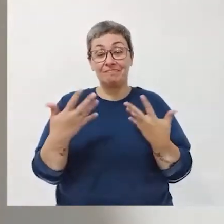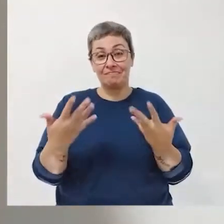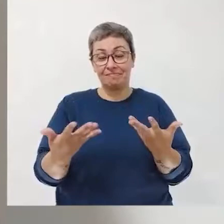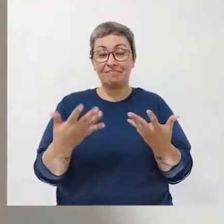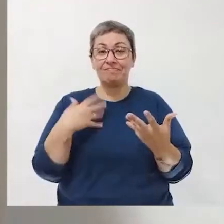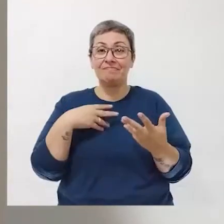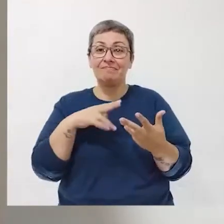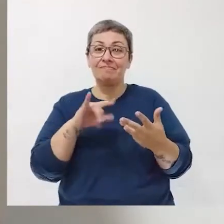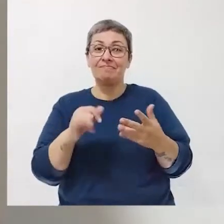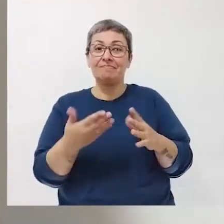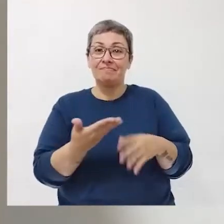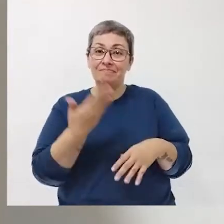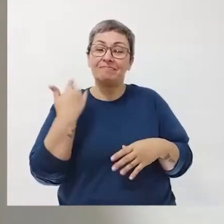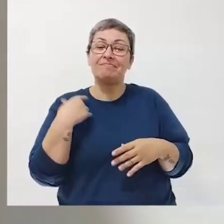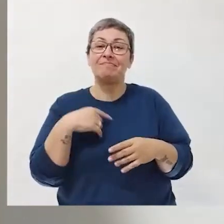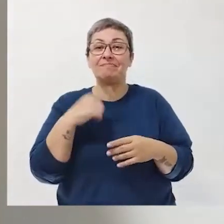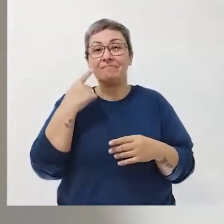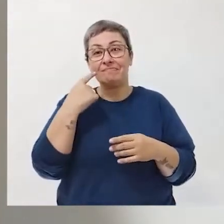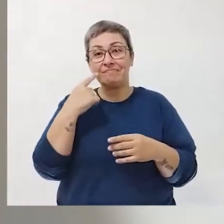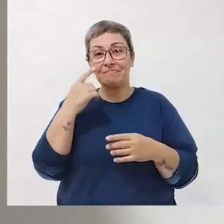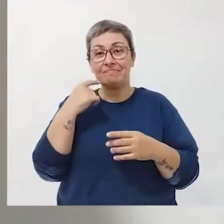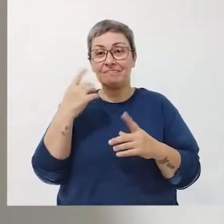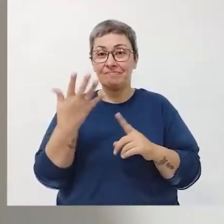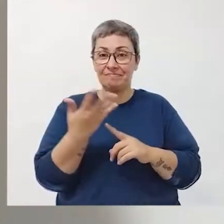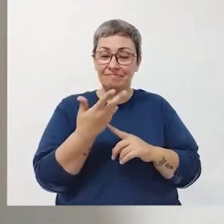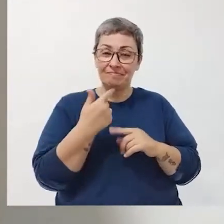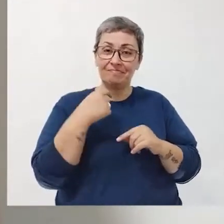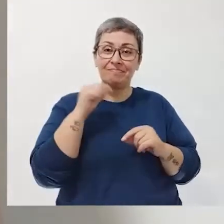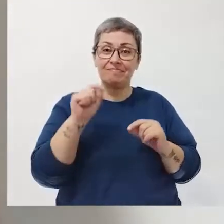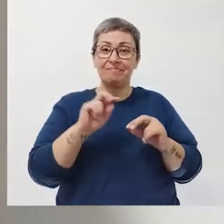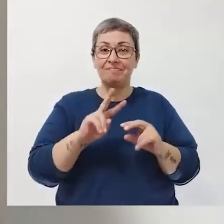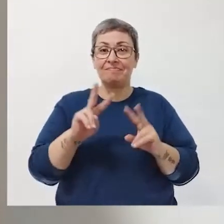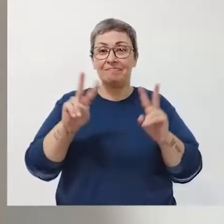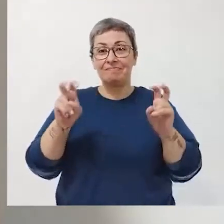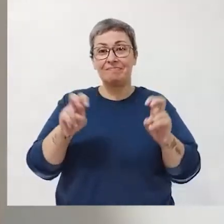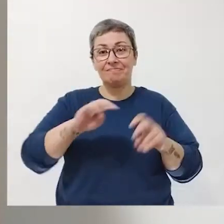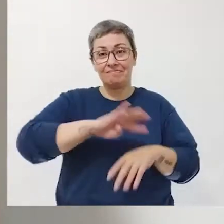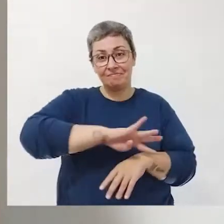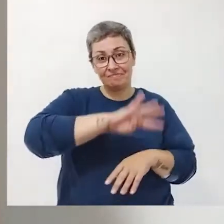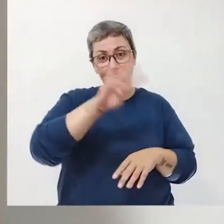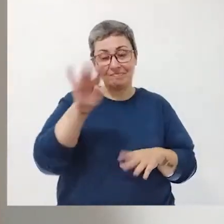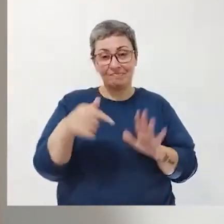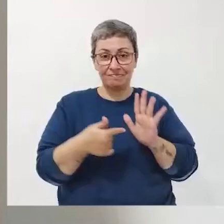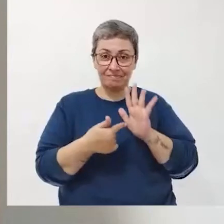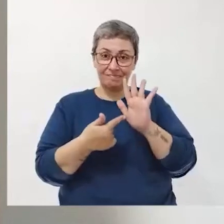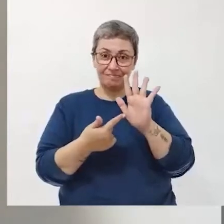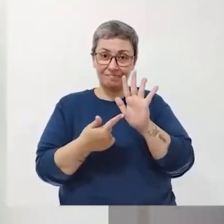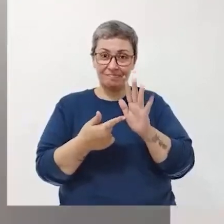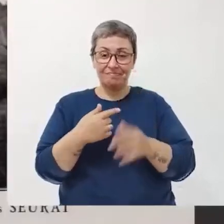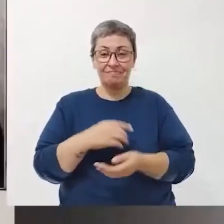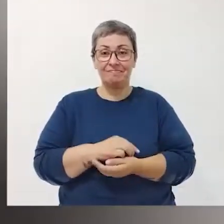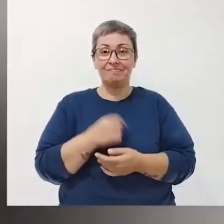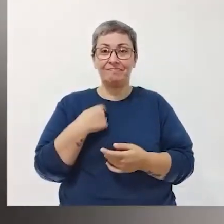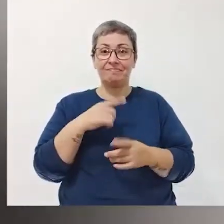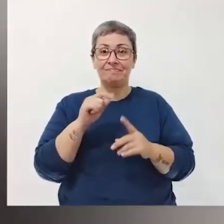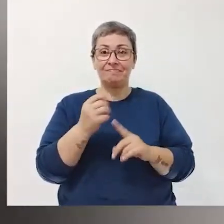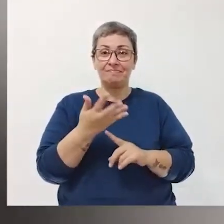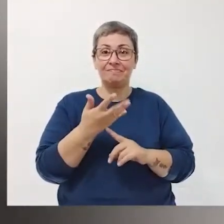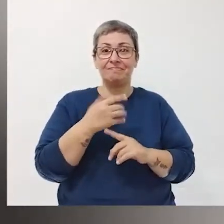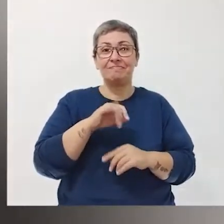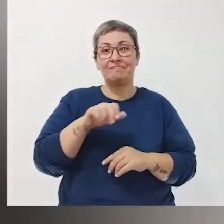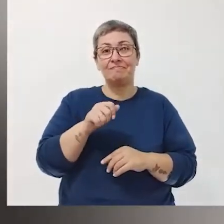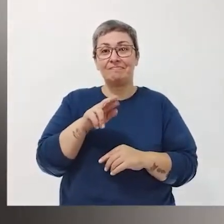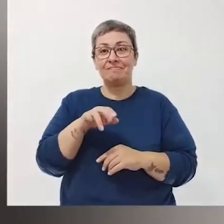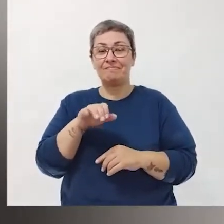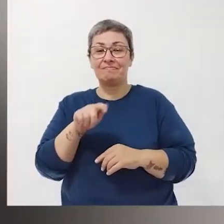Bom, então vamos lá, vamos ver as obras com a temática arco-íris que eu trouxe para vocês? O artista Georges